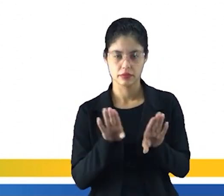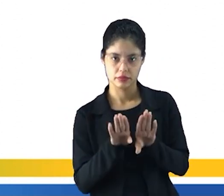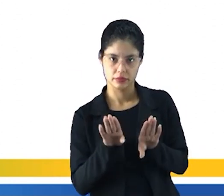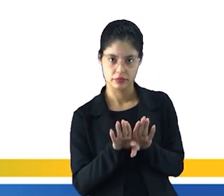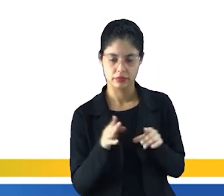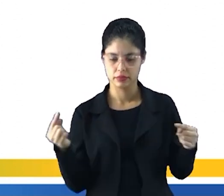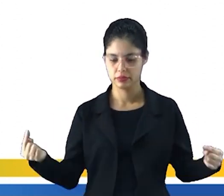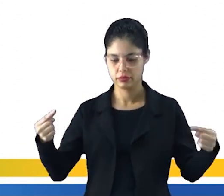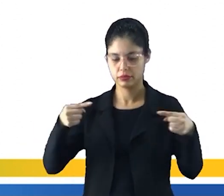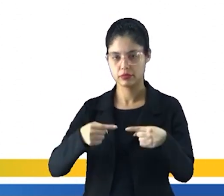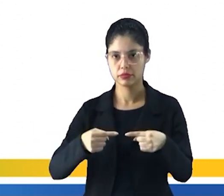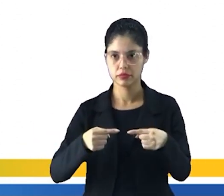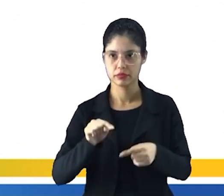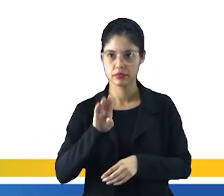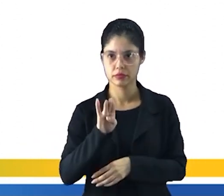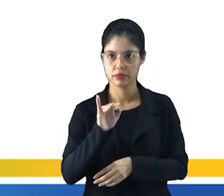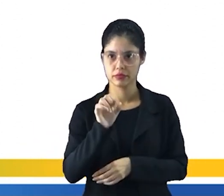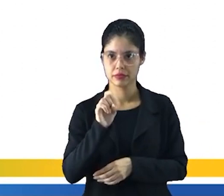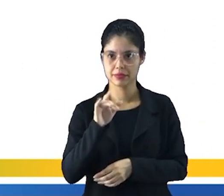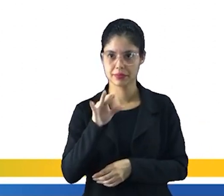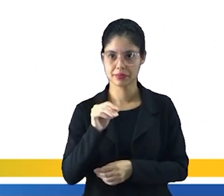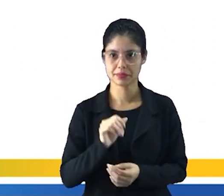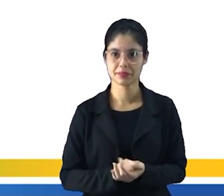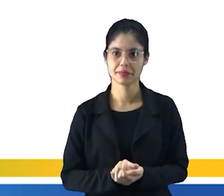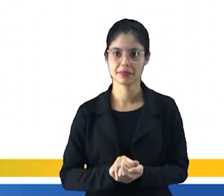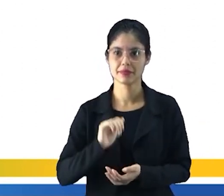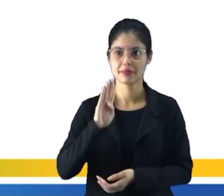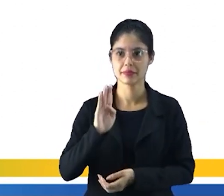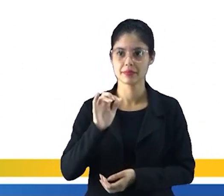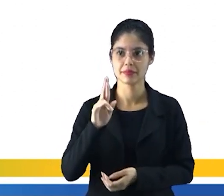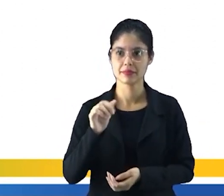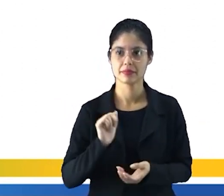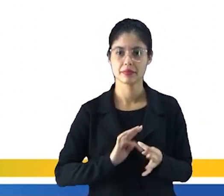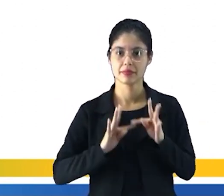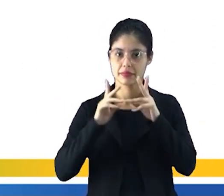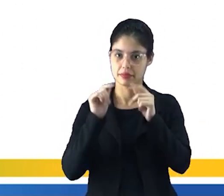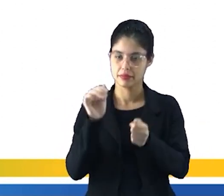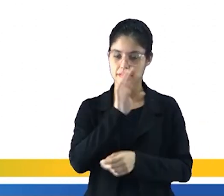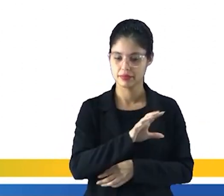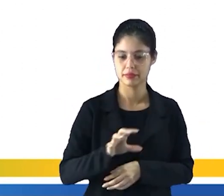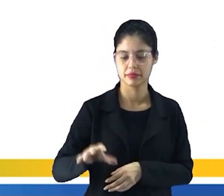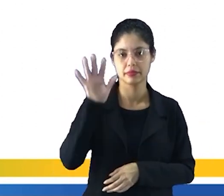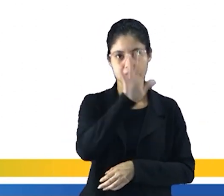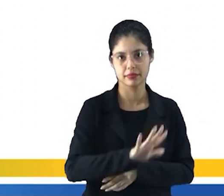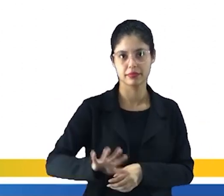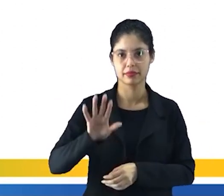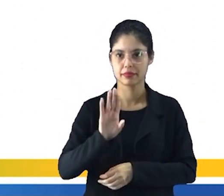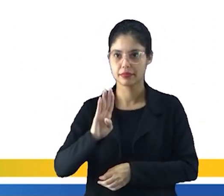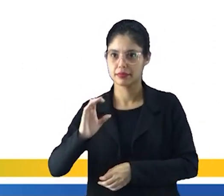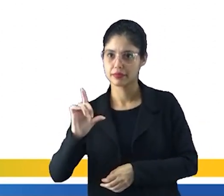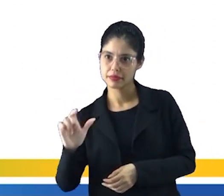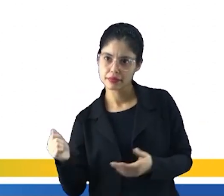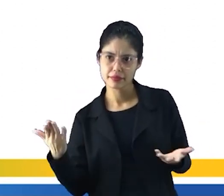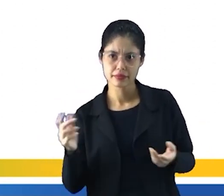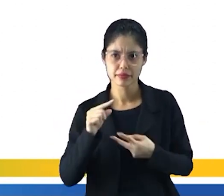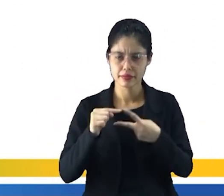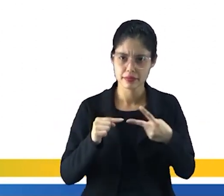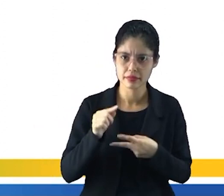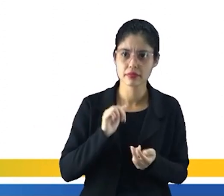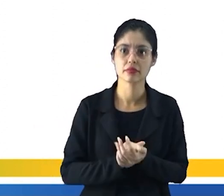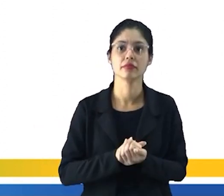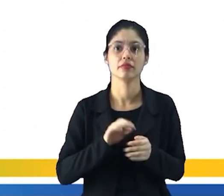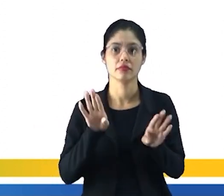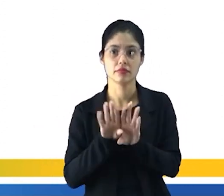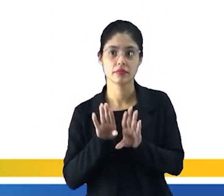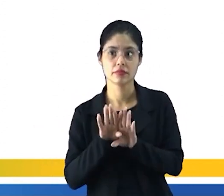para disputa entre biscoito e bolacha. Se estende para todo o território nacional. É biscoito ou é bolacha? As gírias também